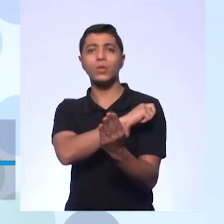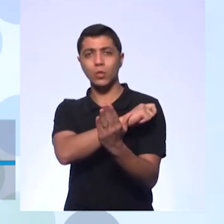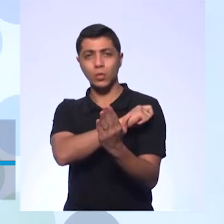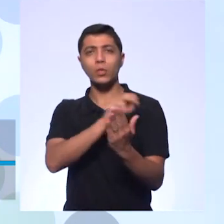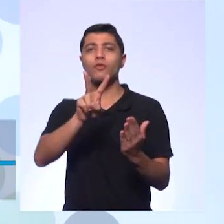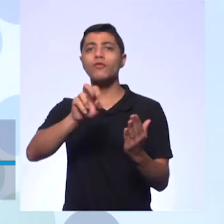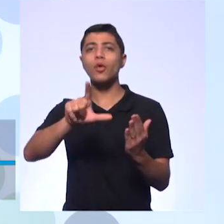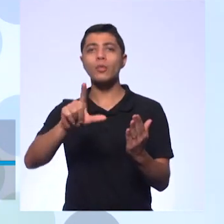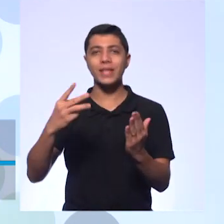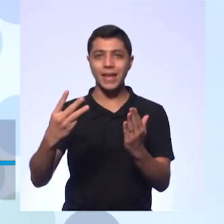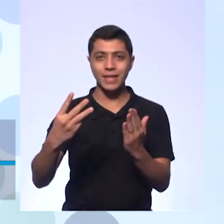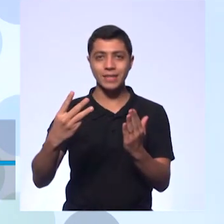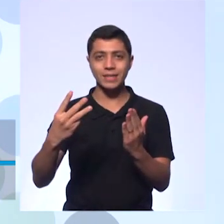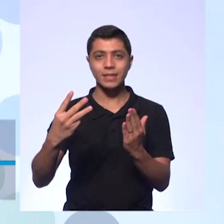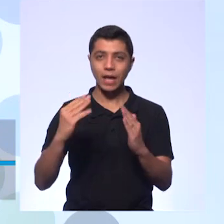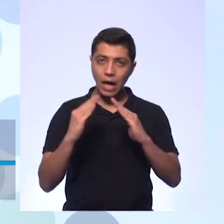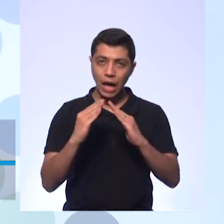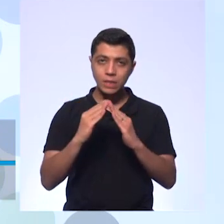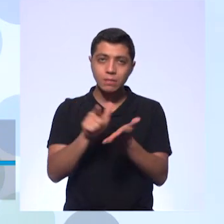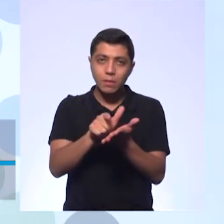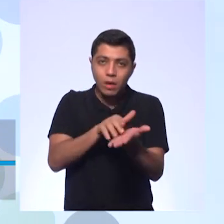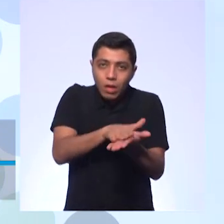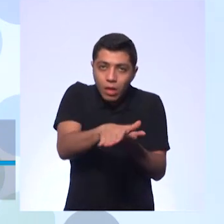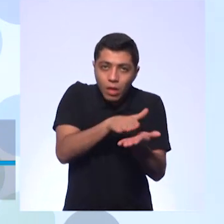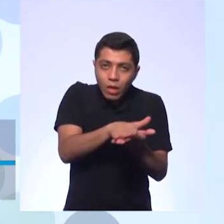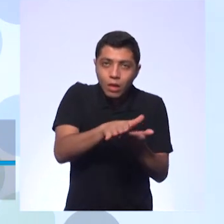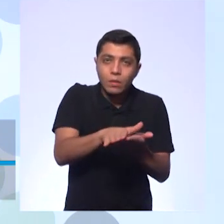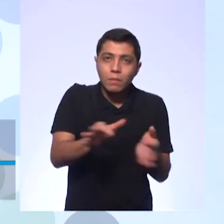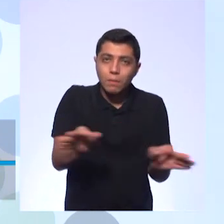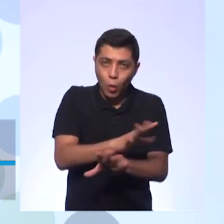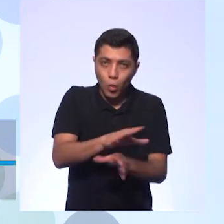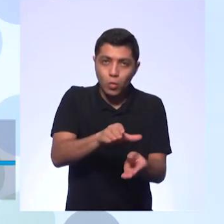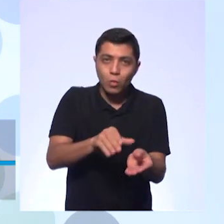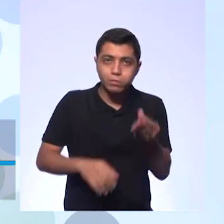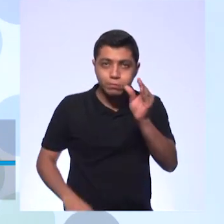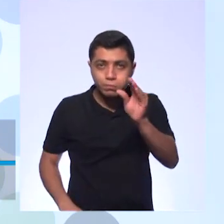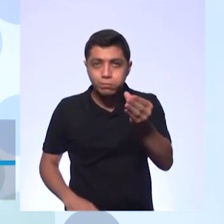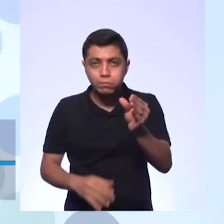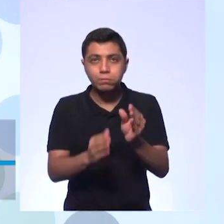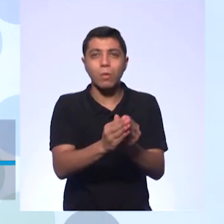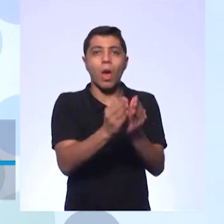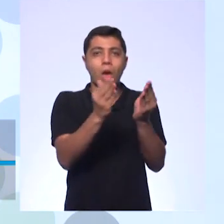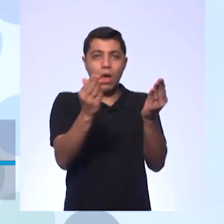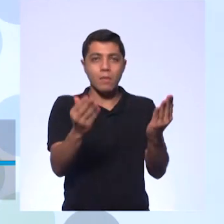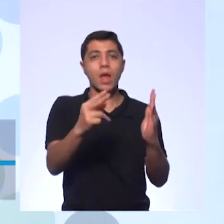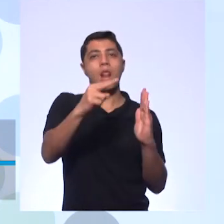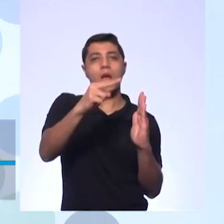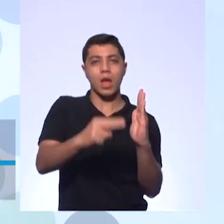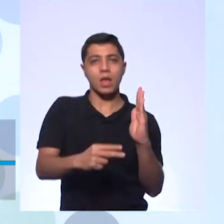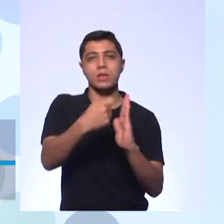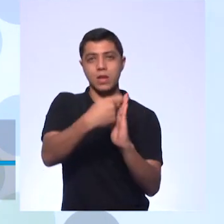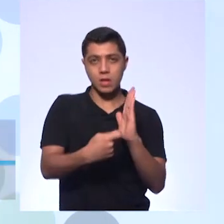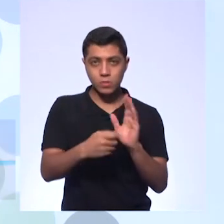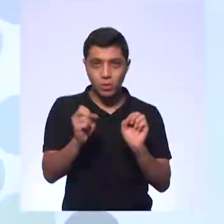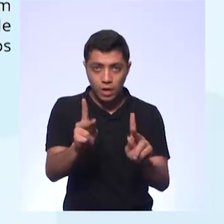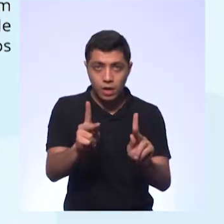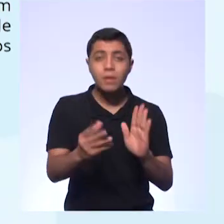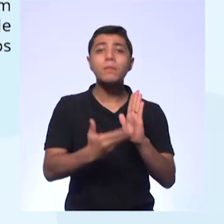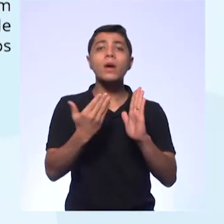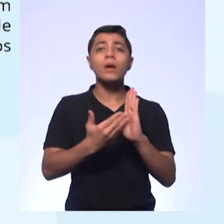pode pegar esse caderno agora, porque o texto que a gente vai ler faz parte deste material, está lá na